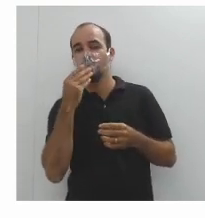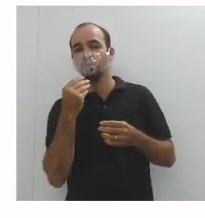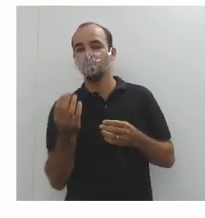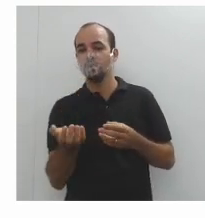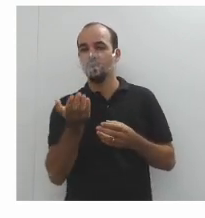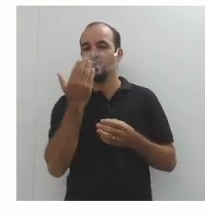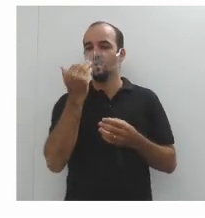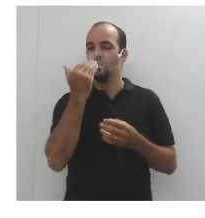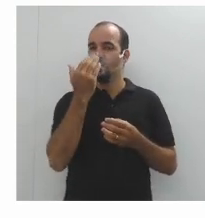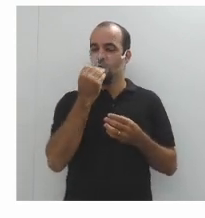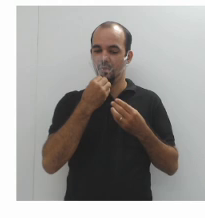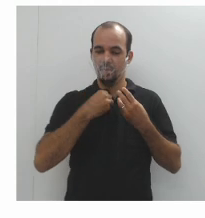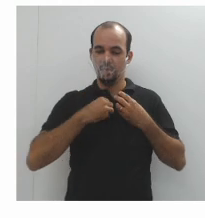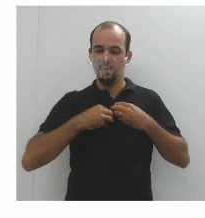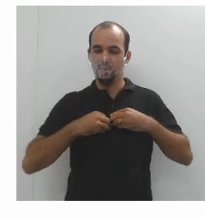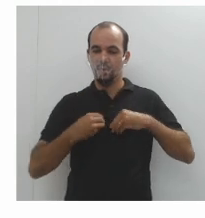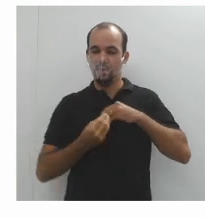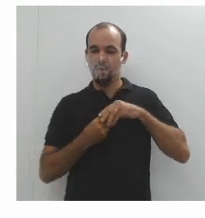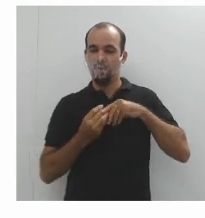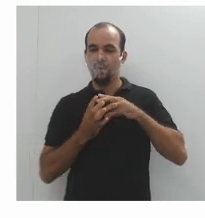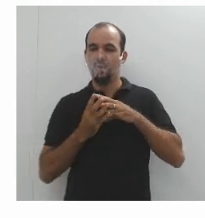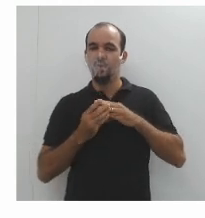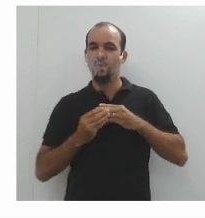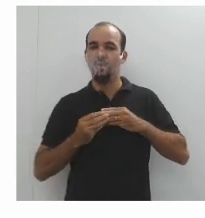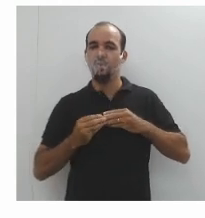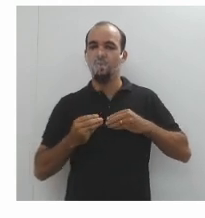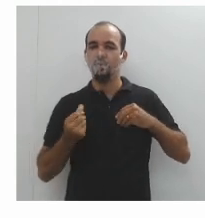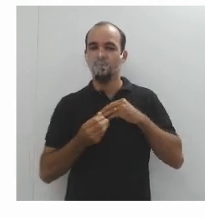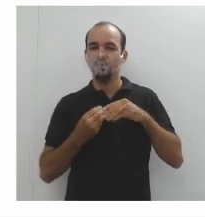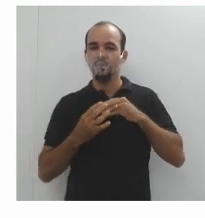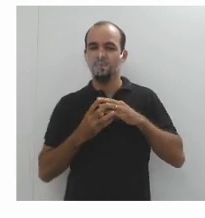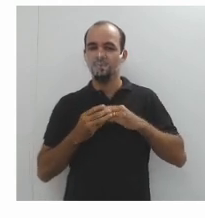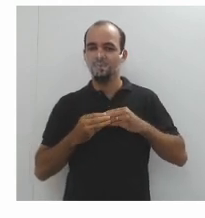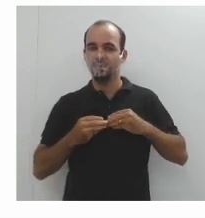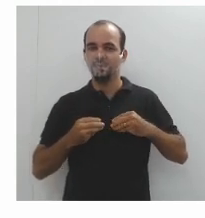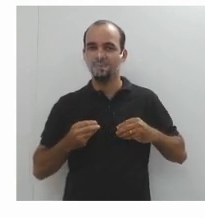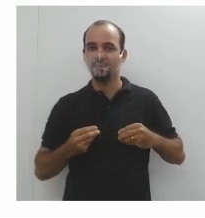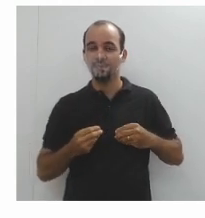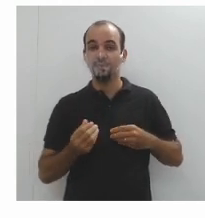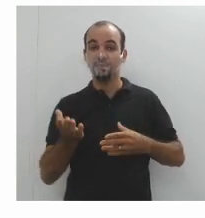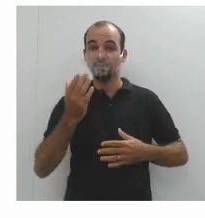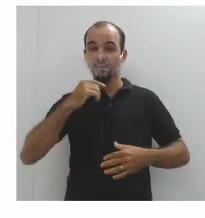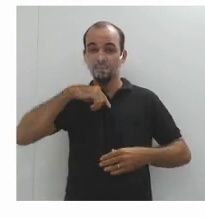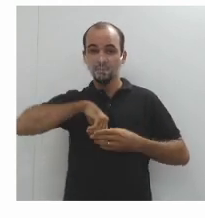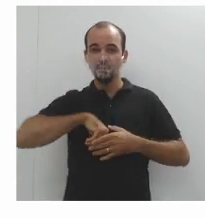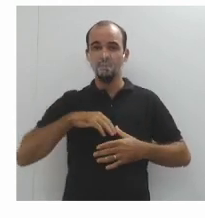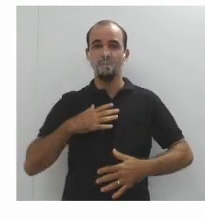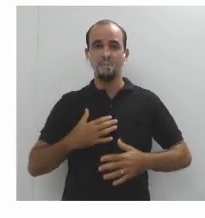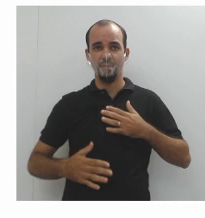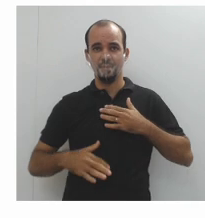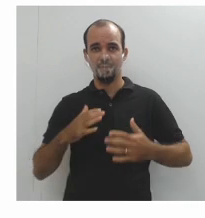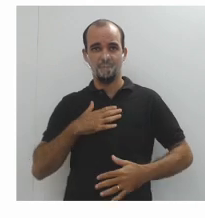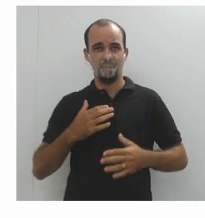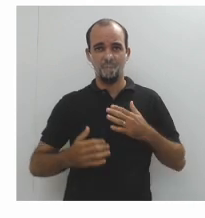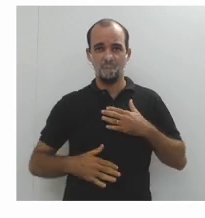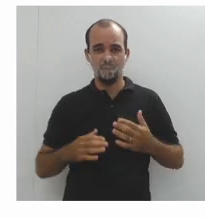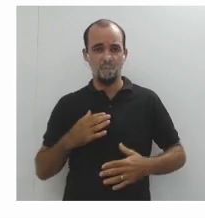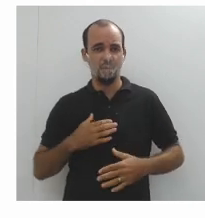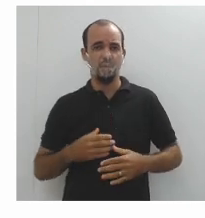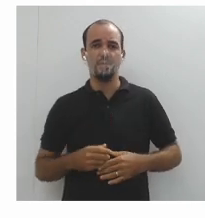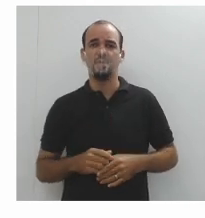uma enzima que chamamos de enzima de invertase. Aqui, gente, nós temos